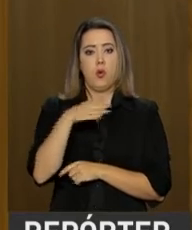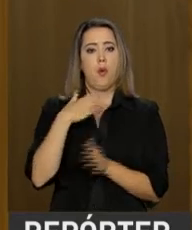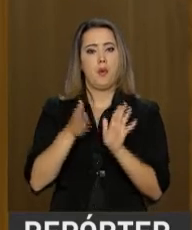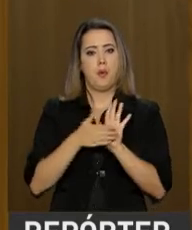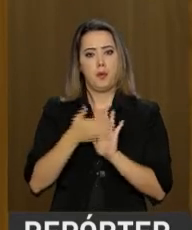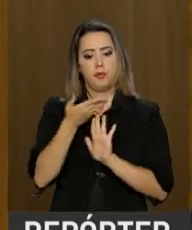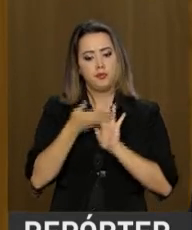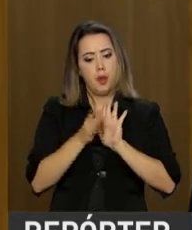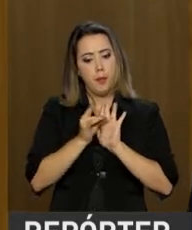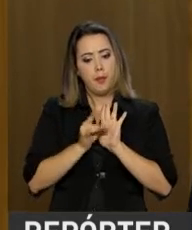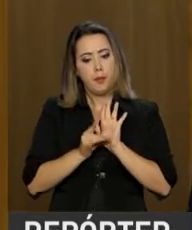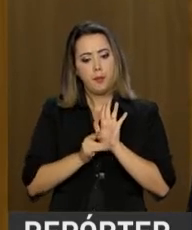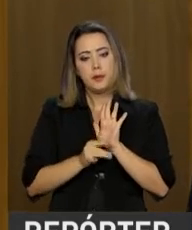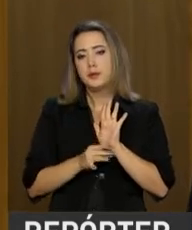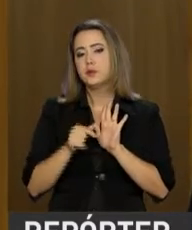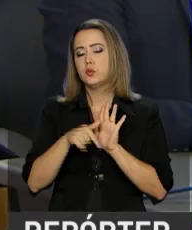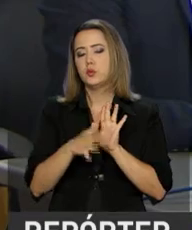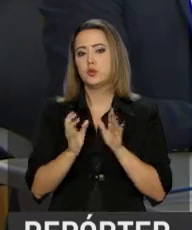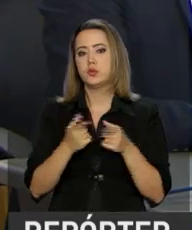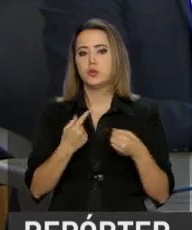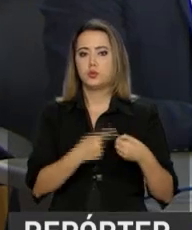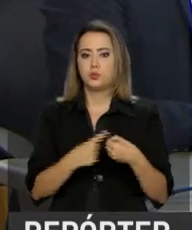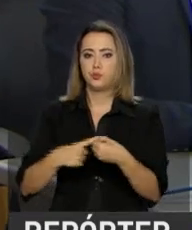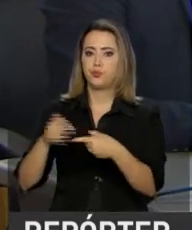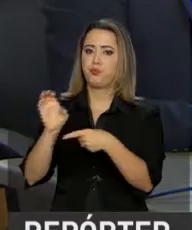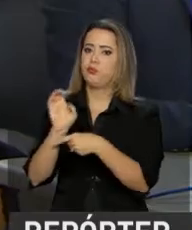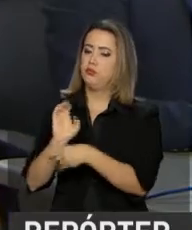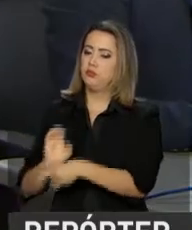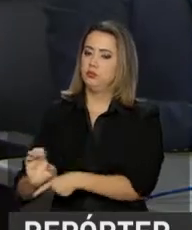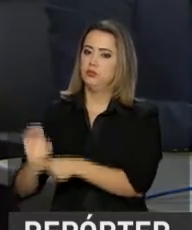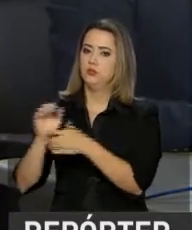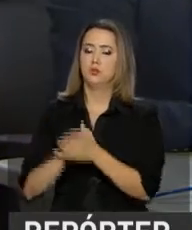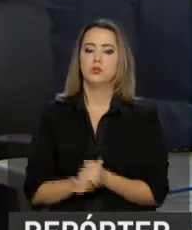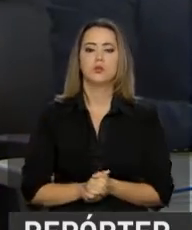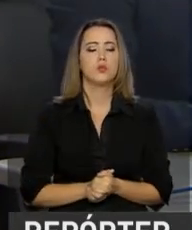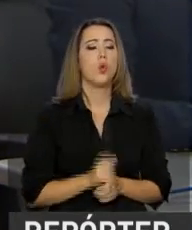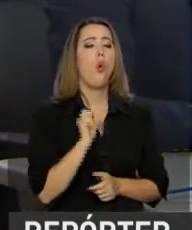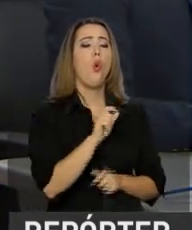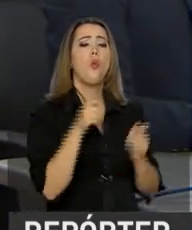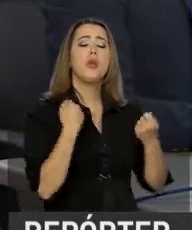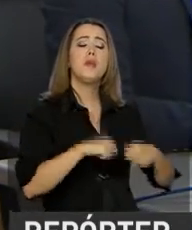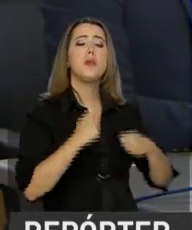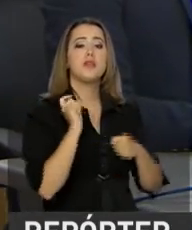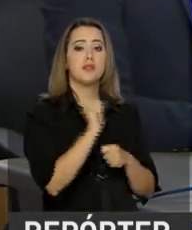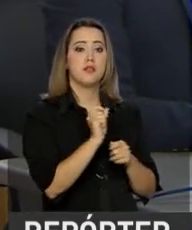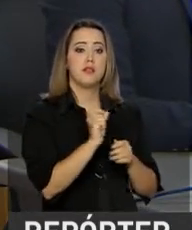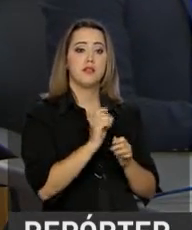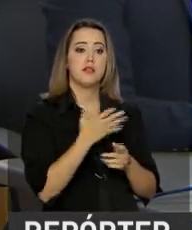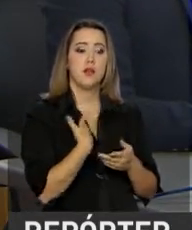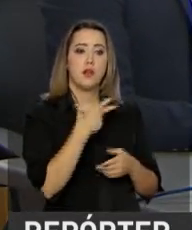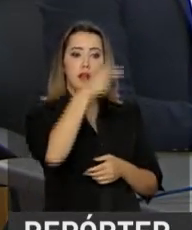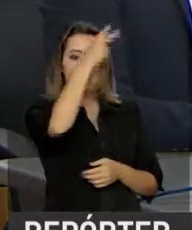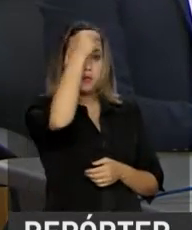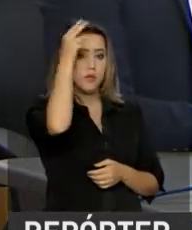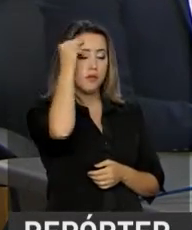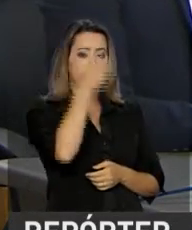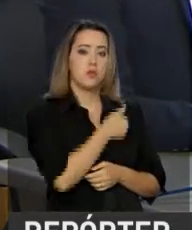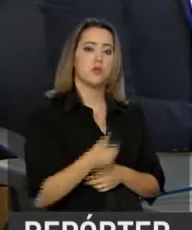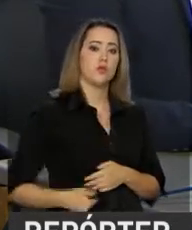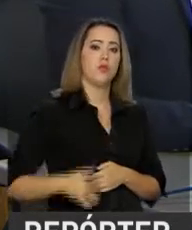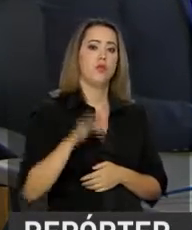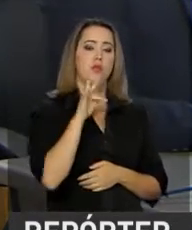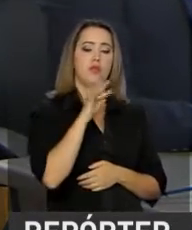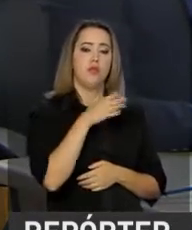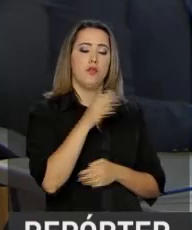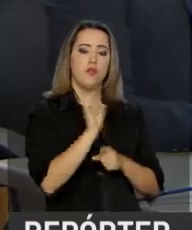propostas 200 sagrados quais são os critérios para que as prefeituras e os governos estaduais parte sempre deixa